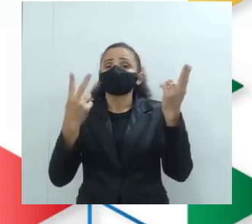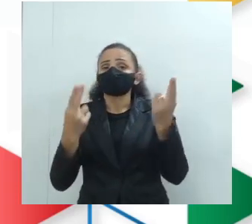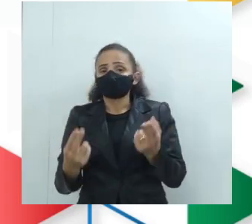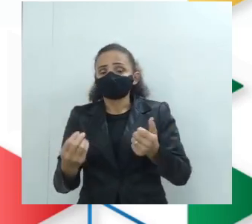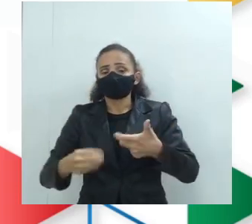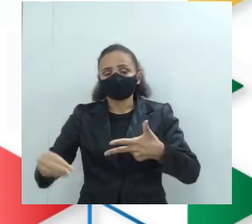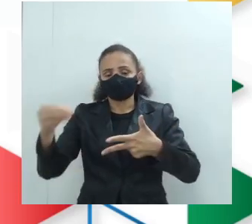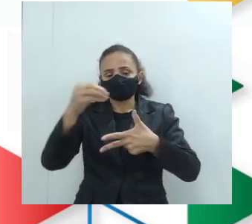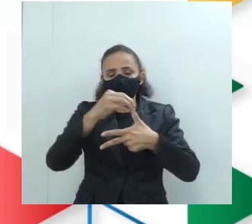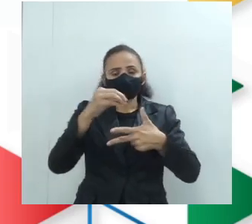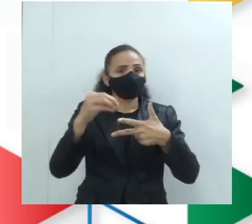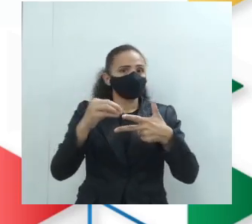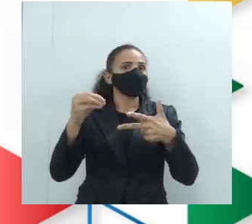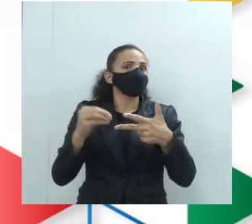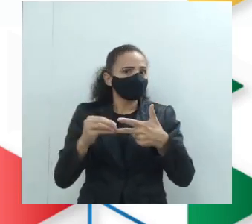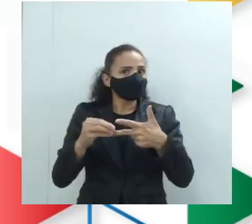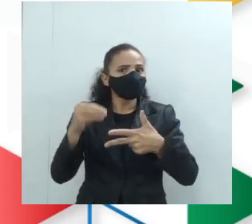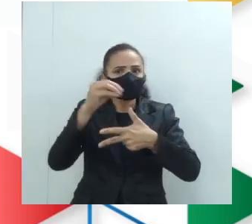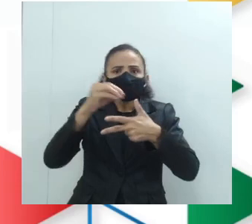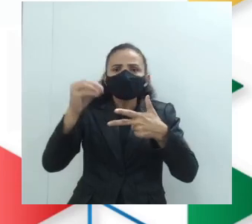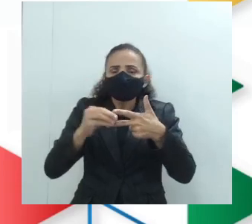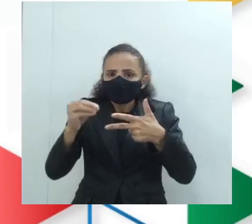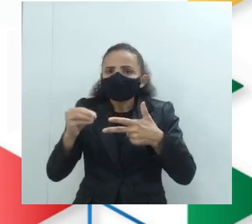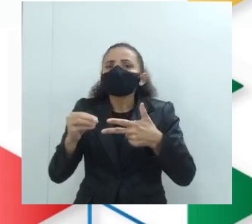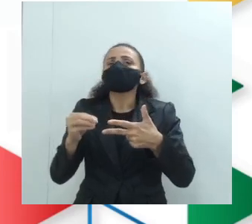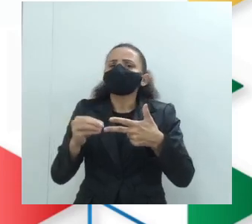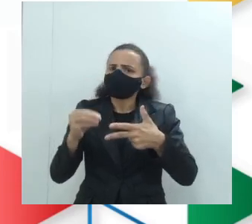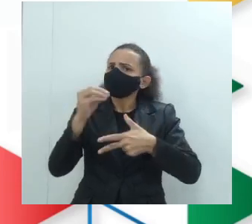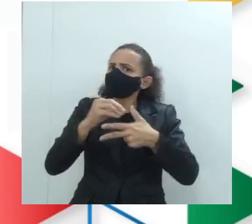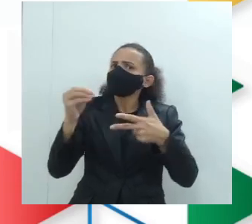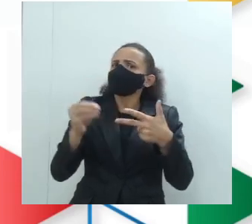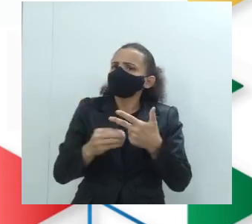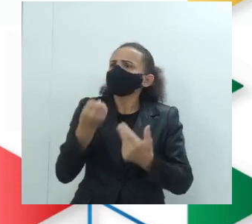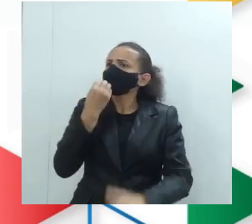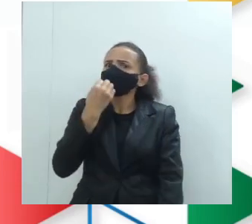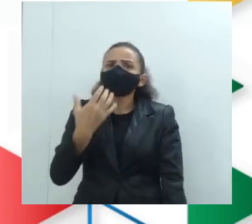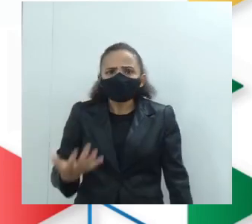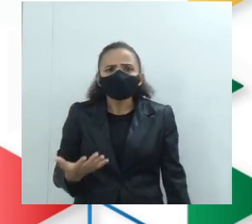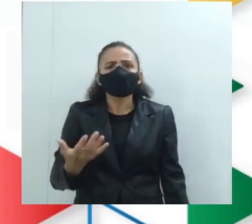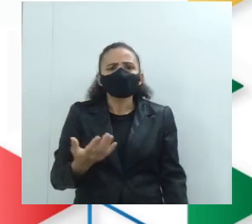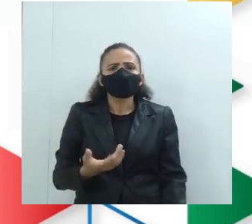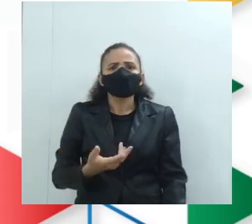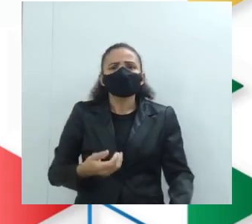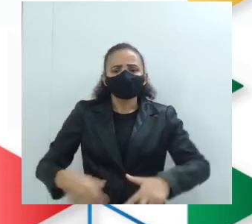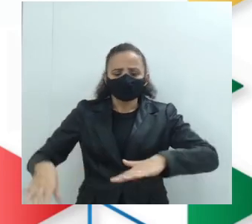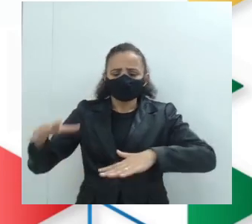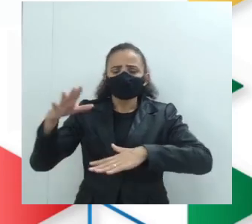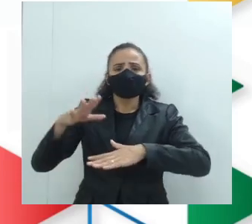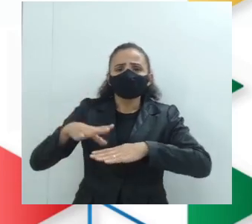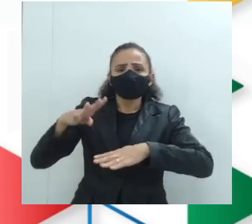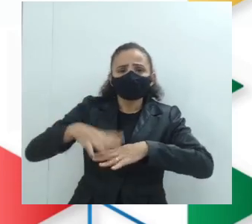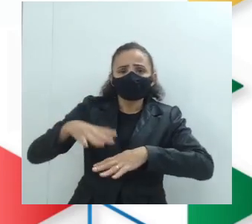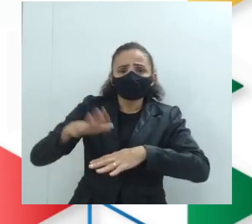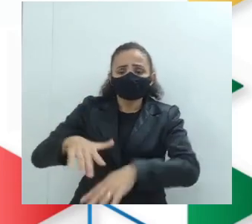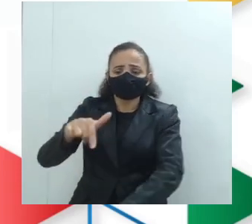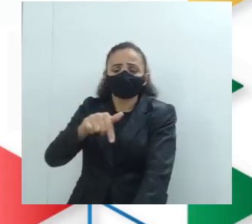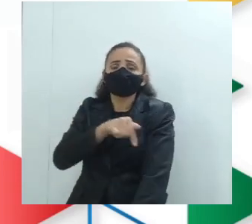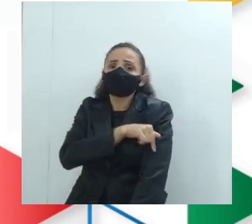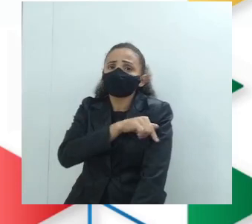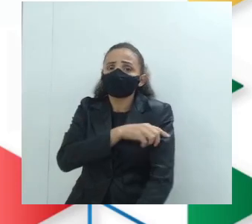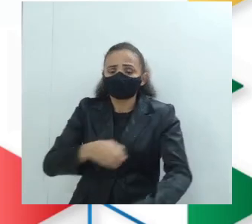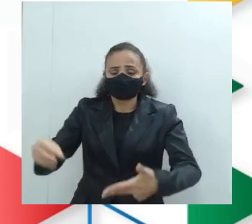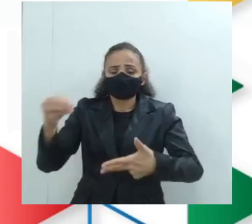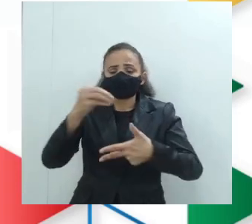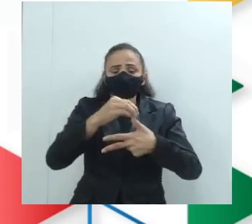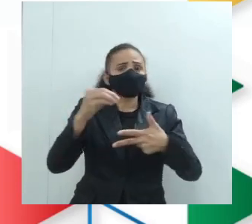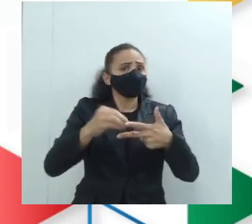no Enem. Olha como o Enem cobra uma questão do nível do 7º ano lá para quem já está no ensino médio. Tá vendo como é